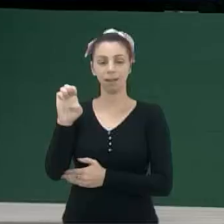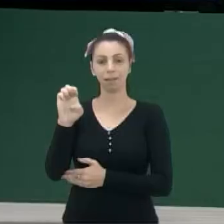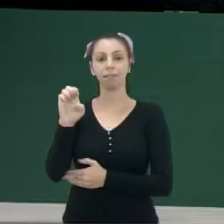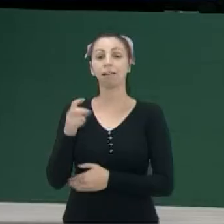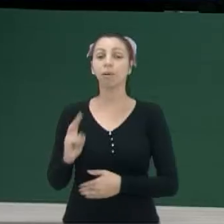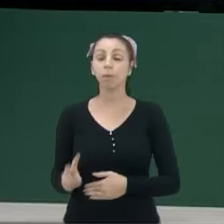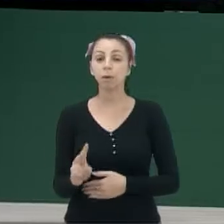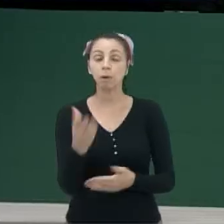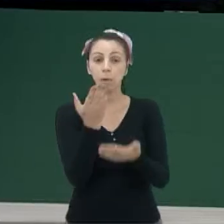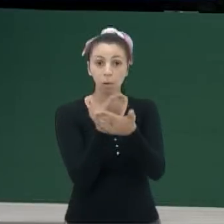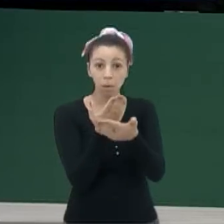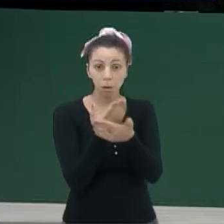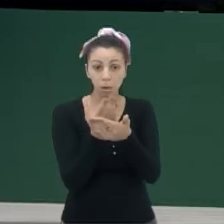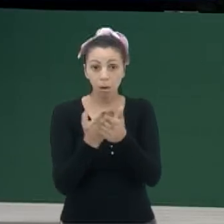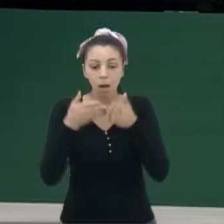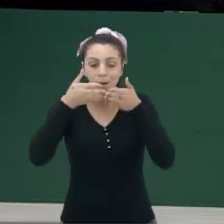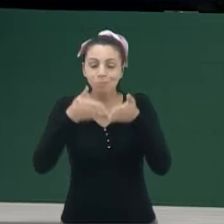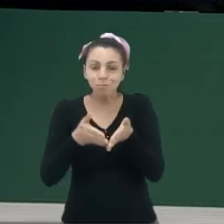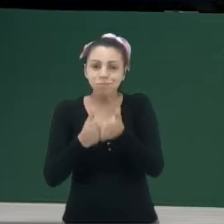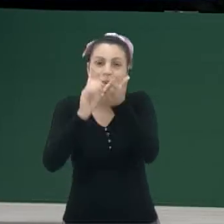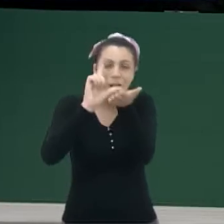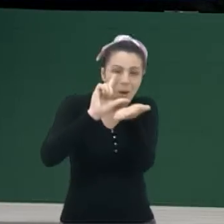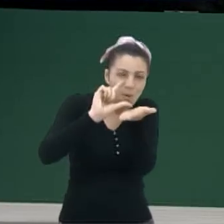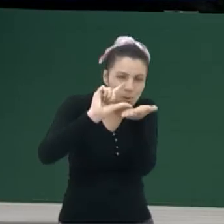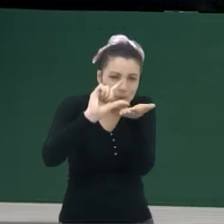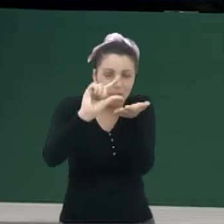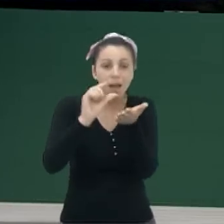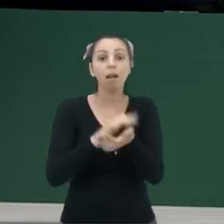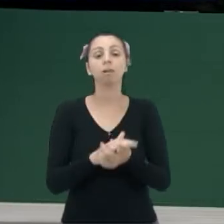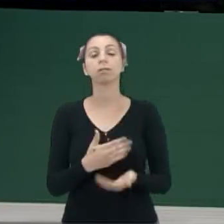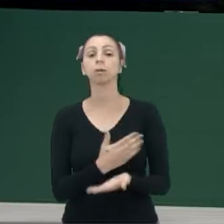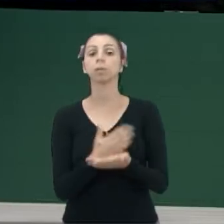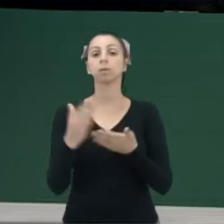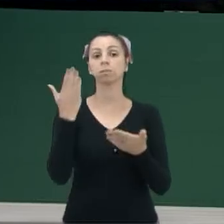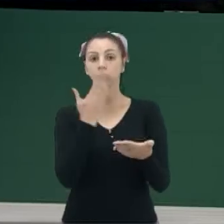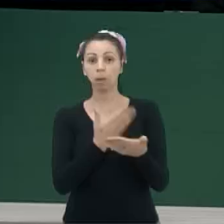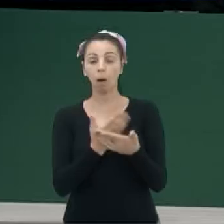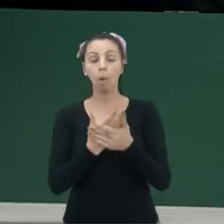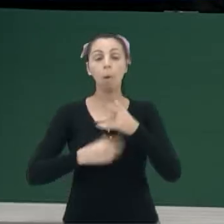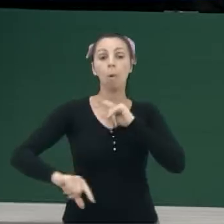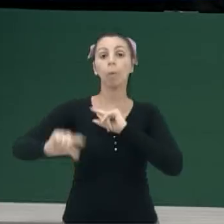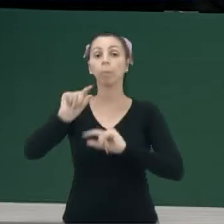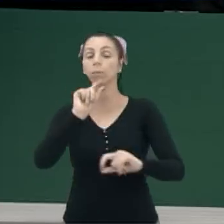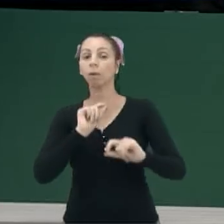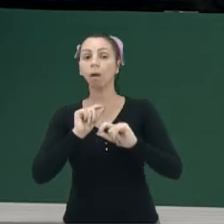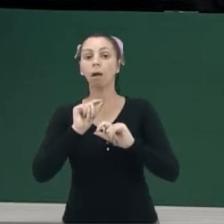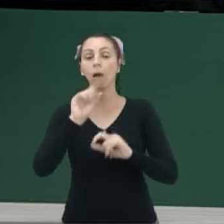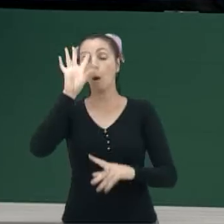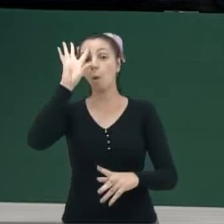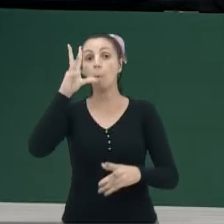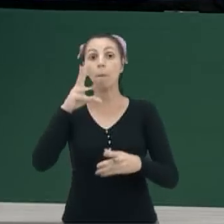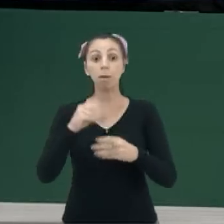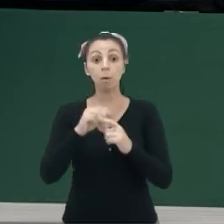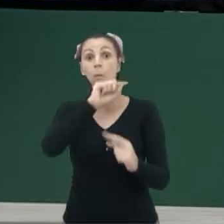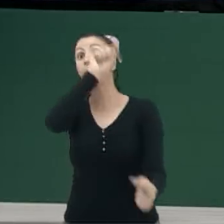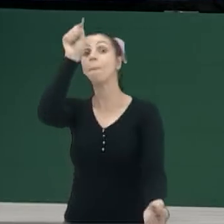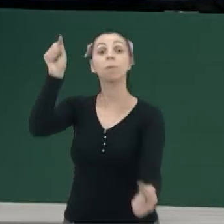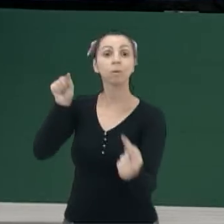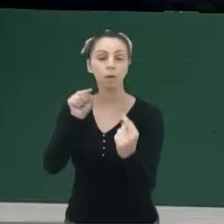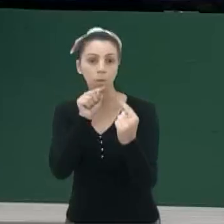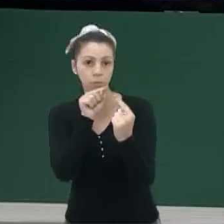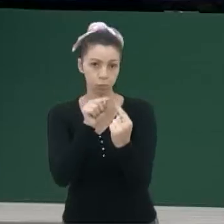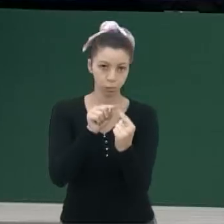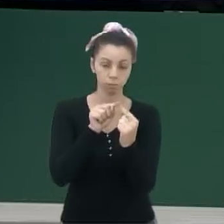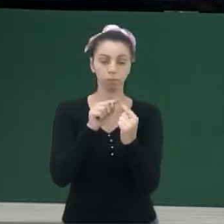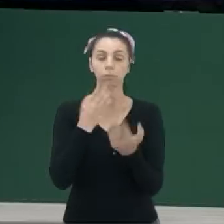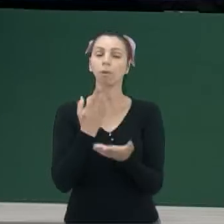a gente vai ver as grandes navegações. Como sempre, no início da nossa aula, a gente tem que saber qual é o objetivo da aula, né? O